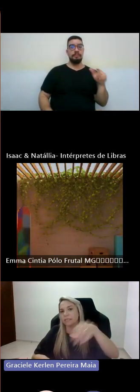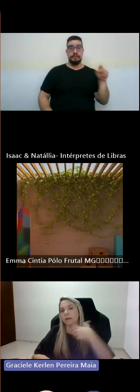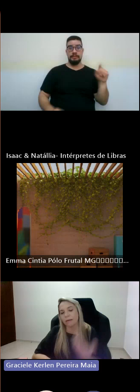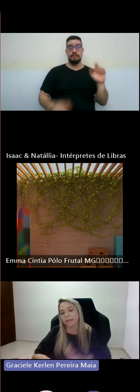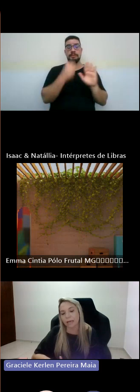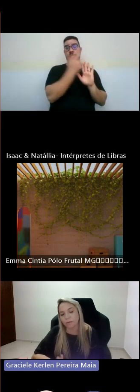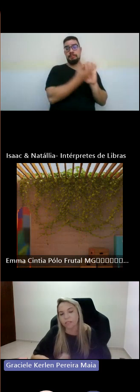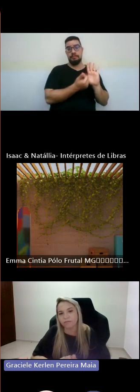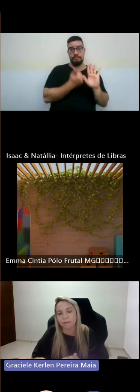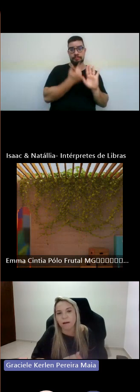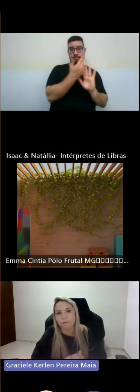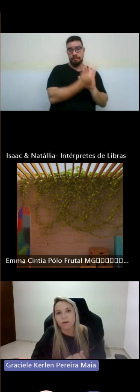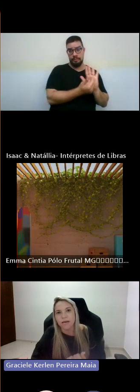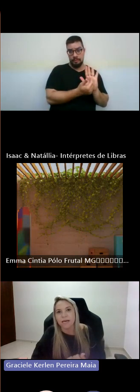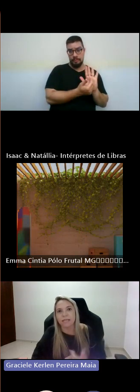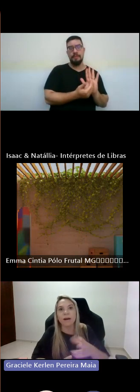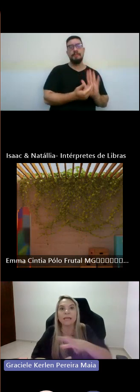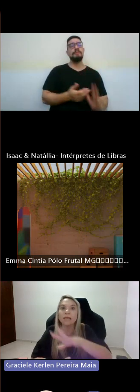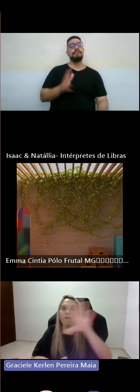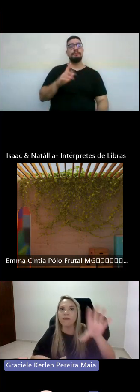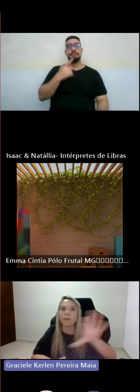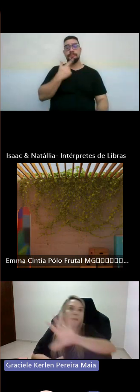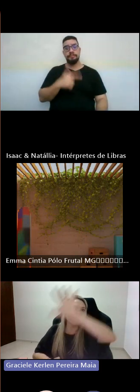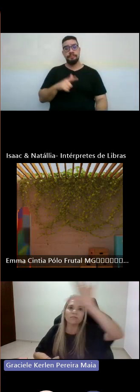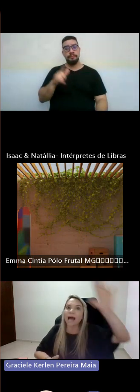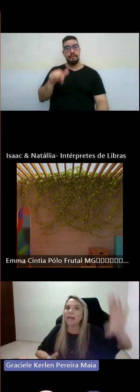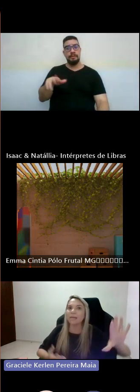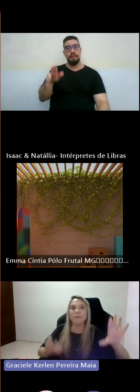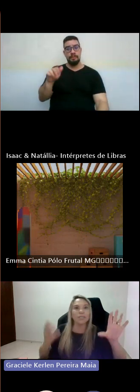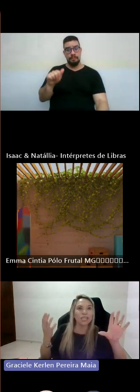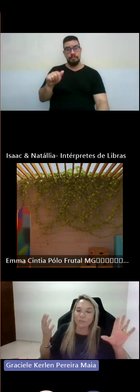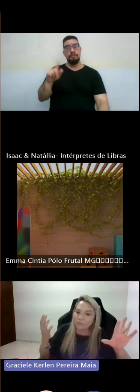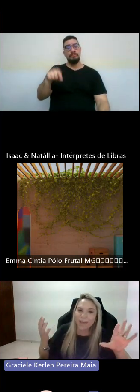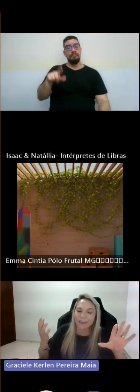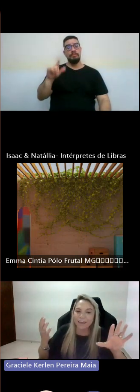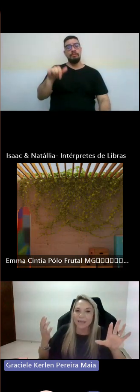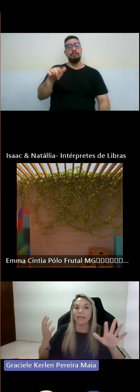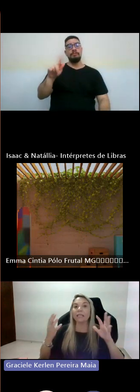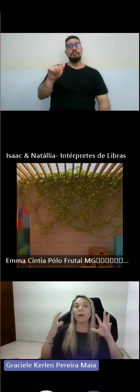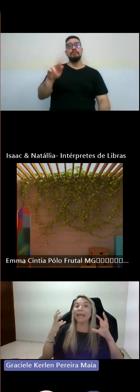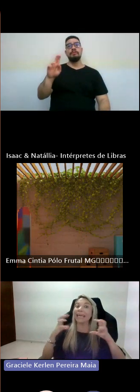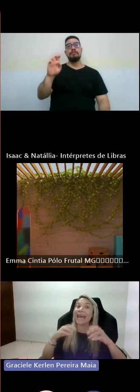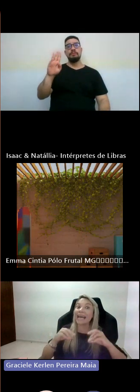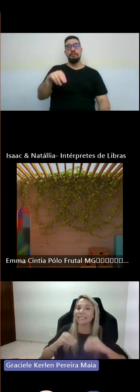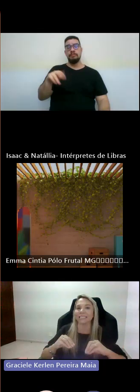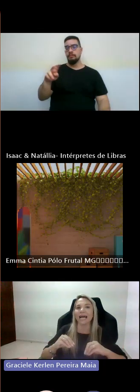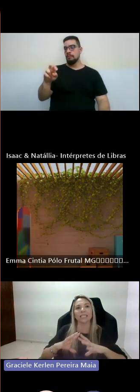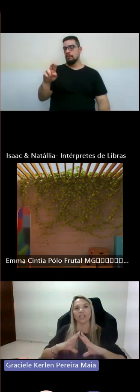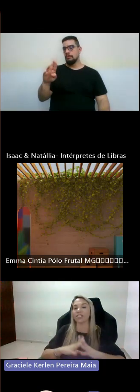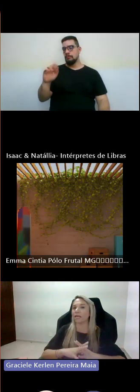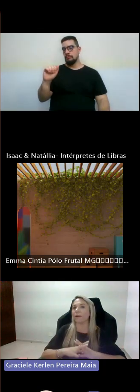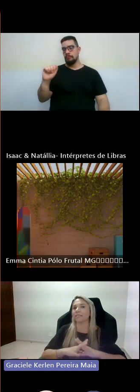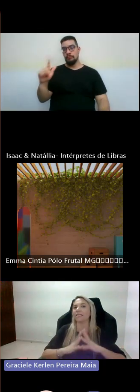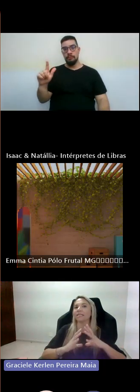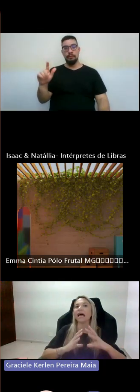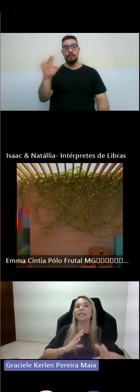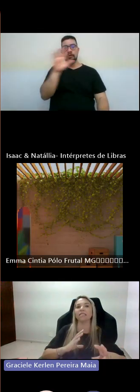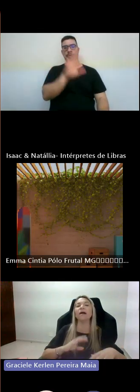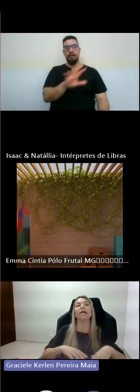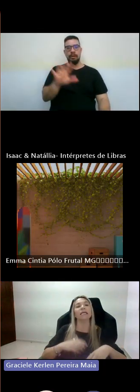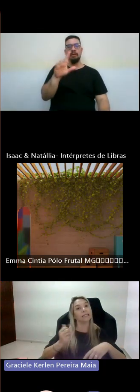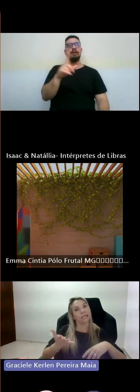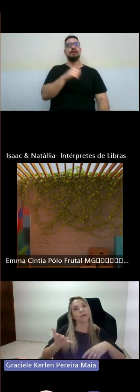em si é a linguagem verbal. Então, a não verbal está aí para a gente ver. Então, aqui nessa charge, a gente tem a presença